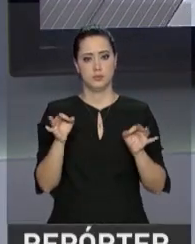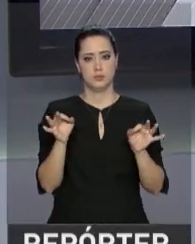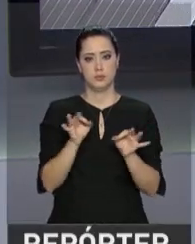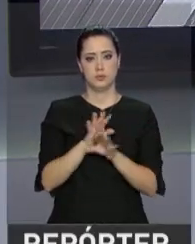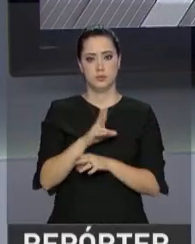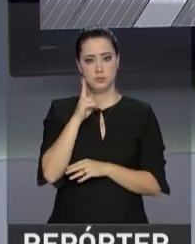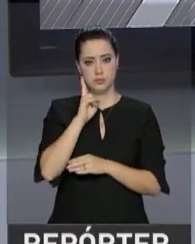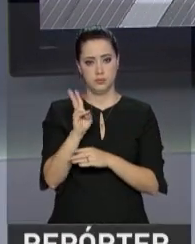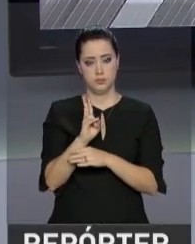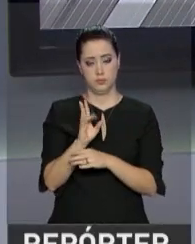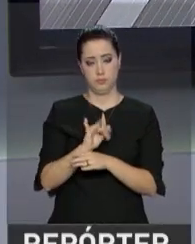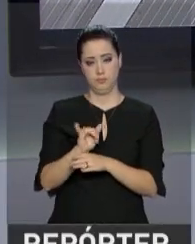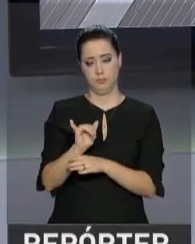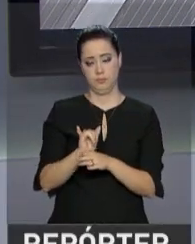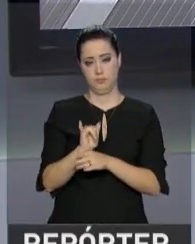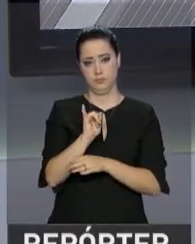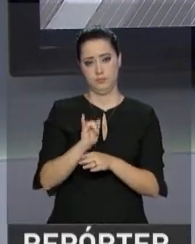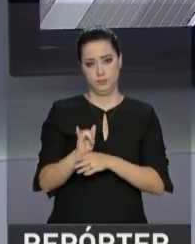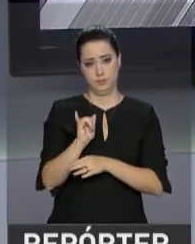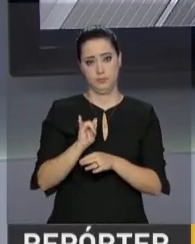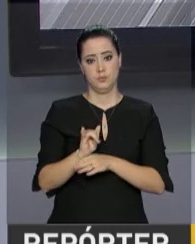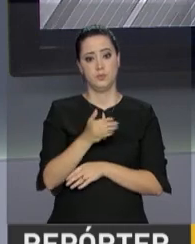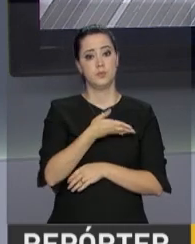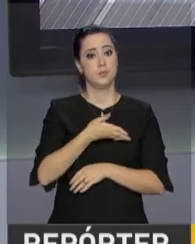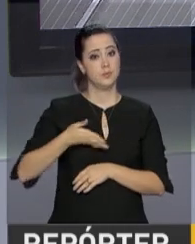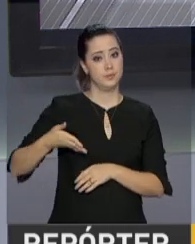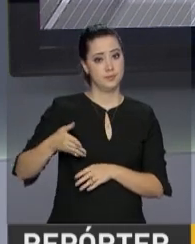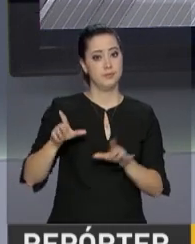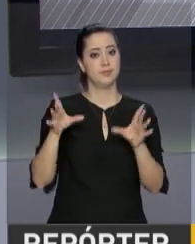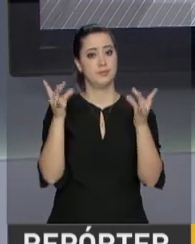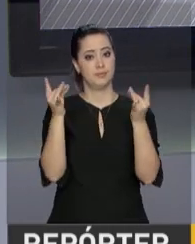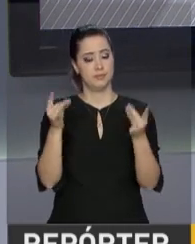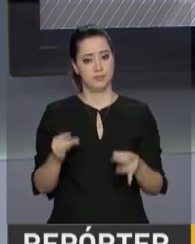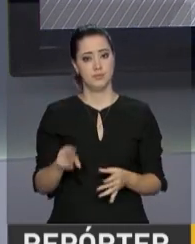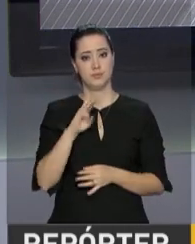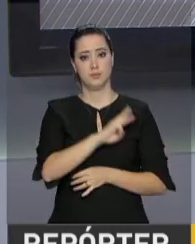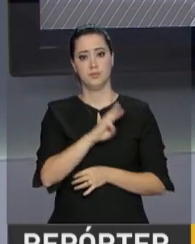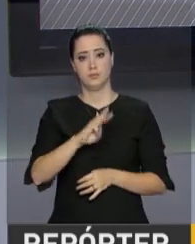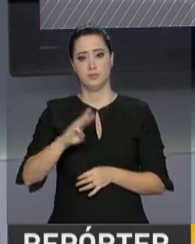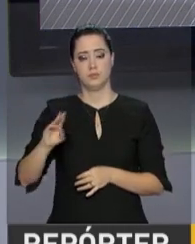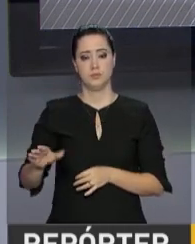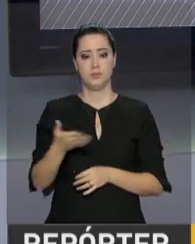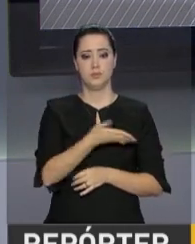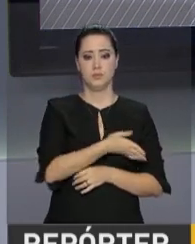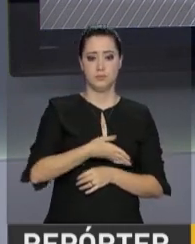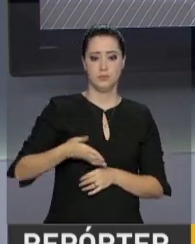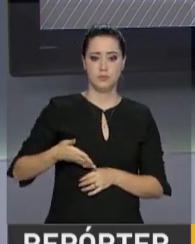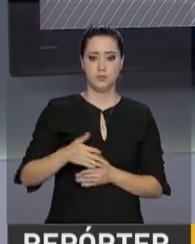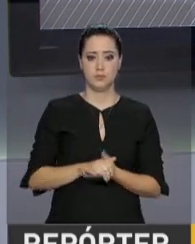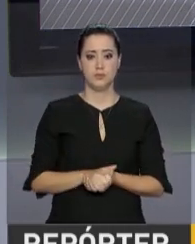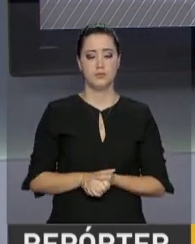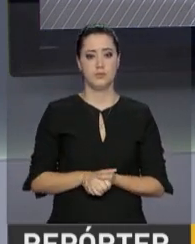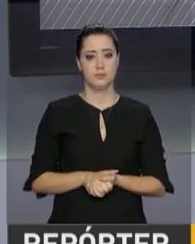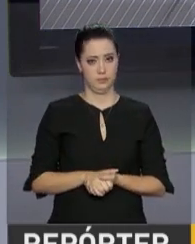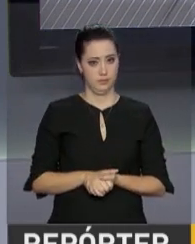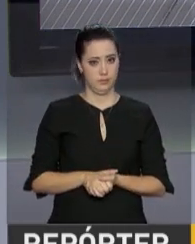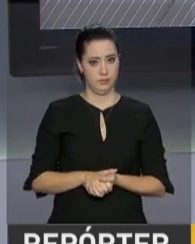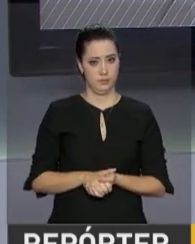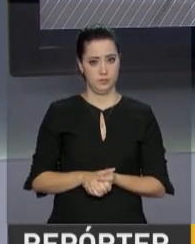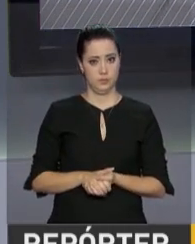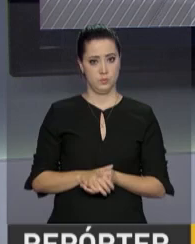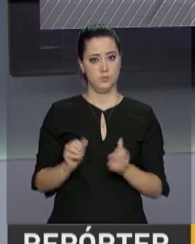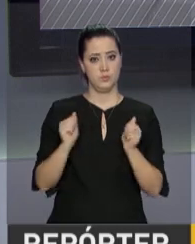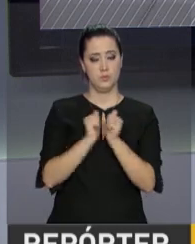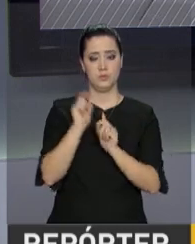por aqui você pode rever todas as reportagens no youtube nossa programação também está disponível na página da nbr na